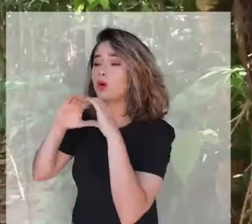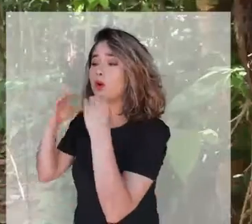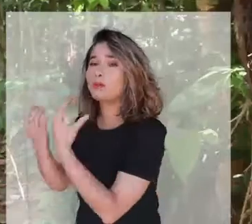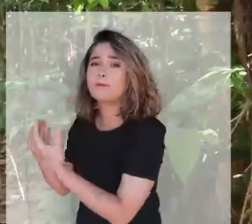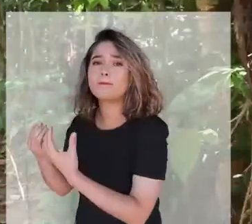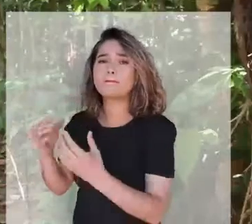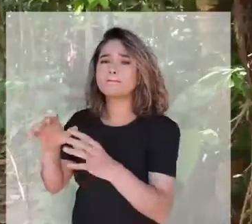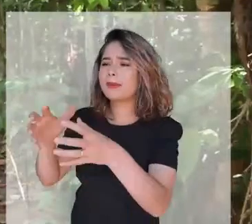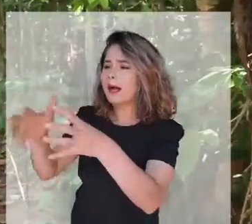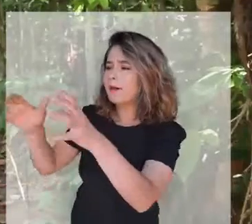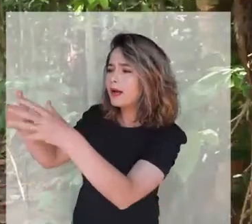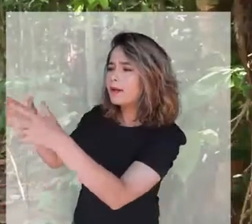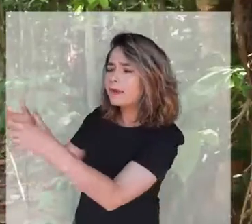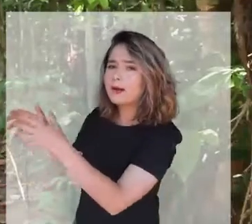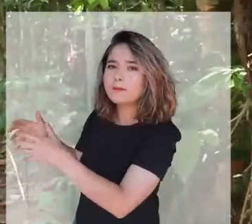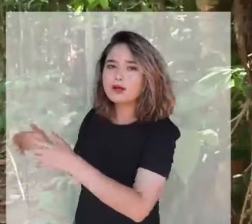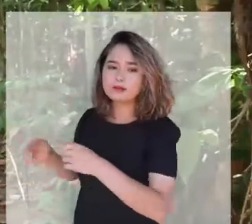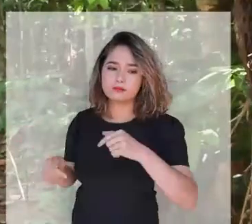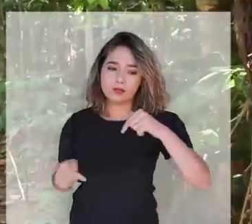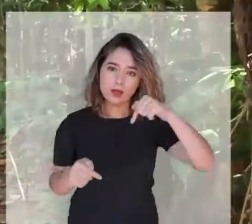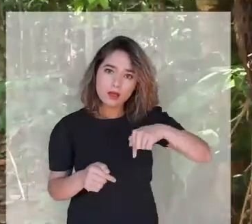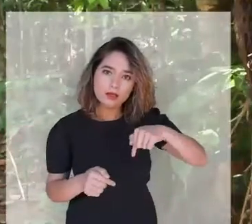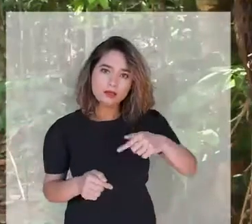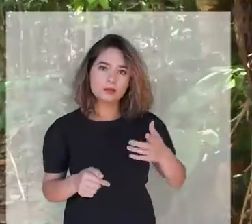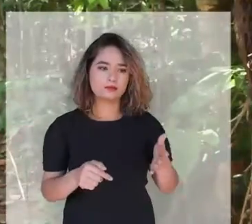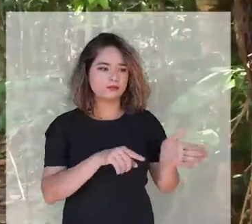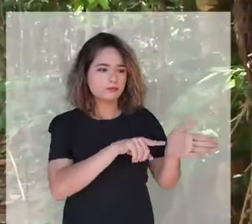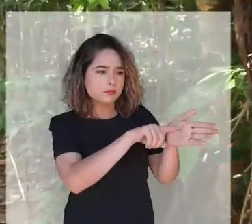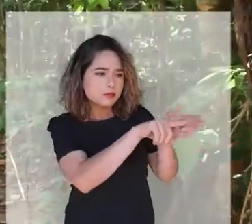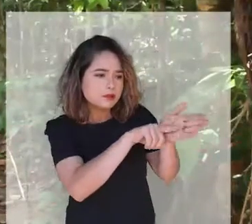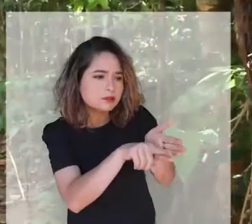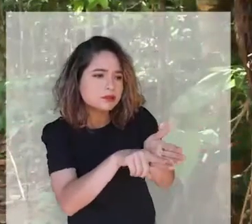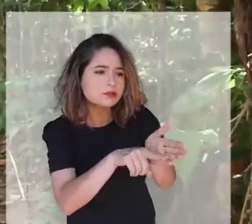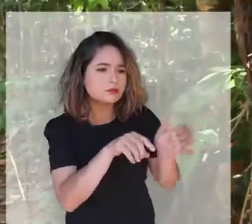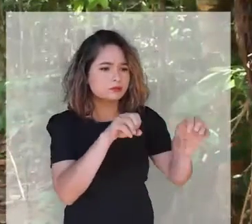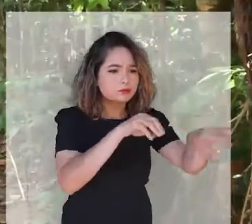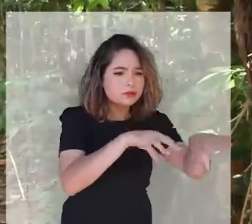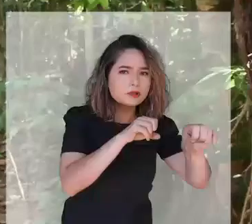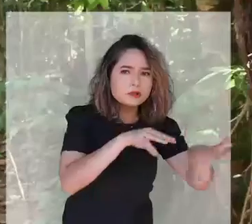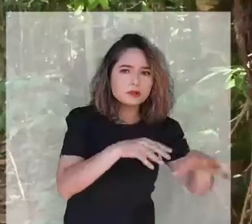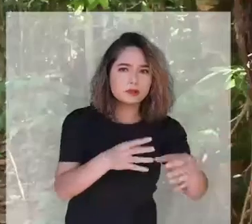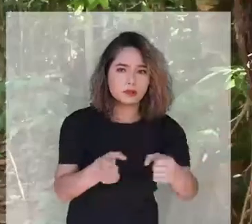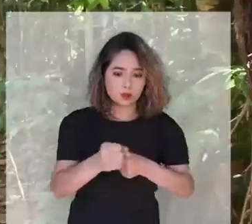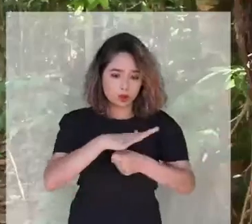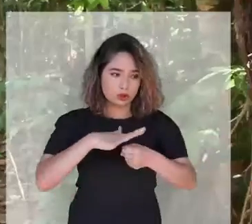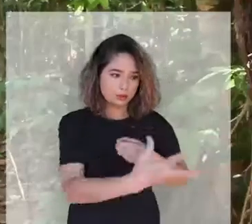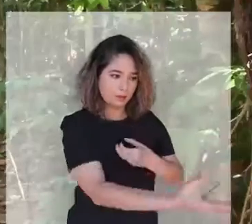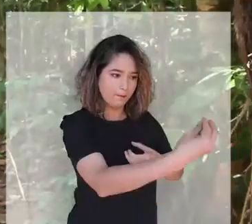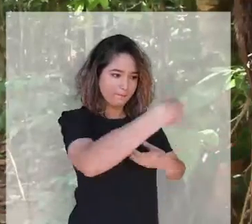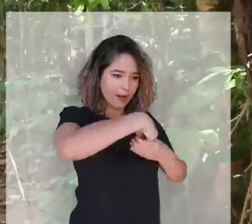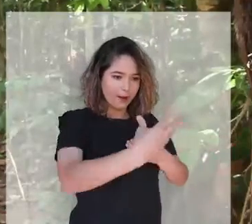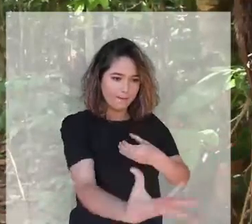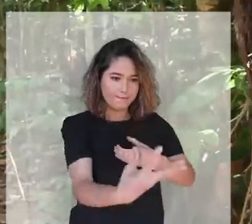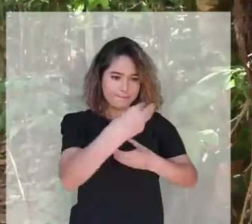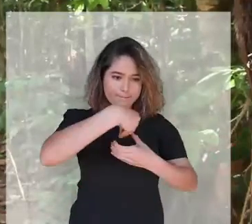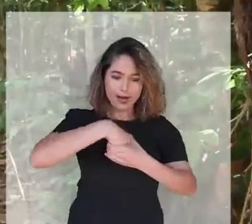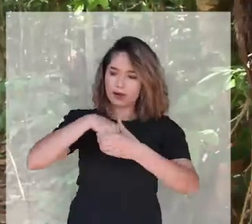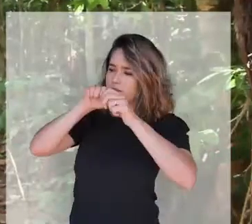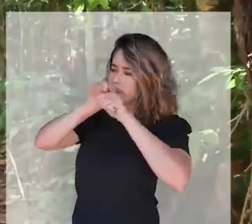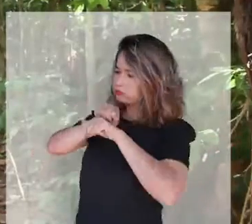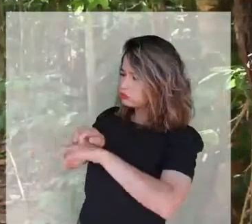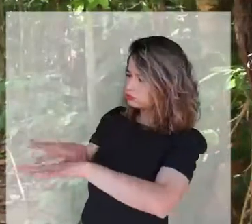contato, soluciona uma pluralidade de questões, uma pluralidade de demandas, mas ela não